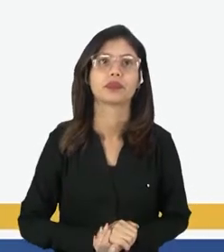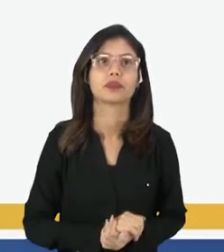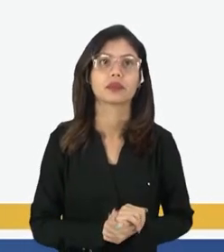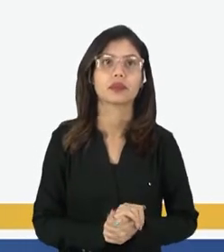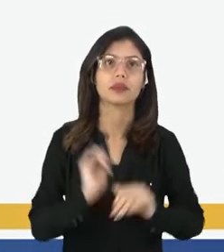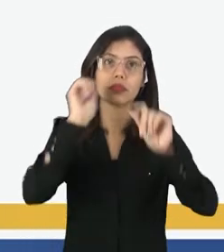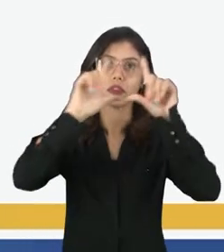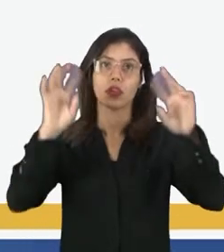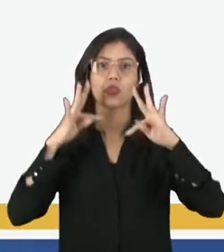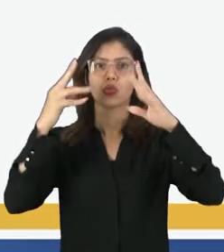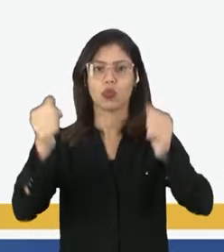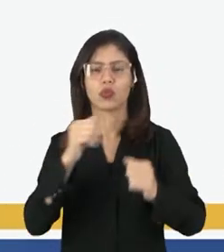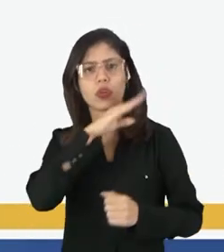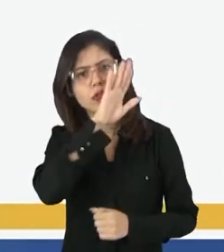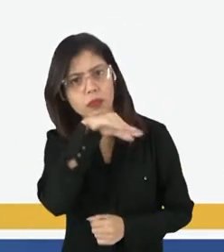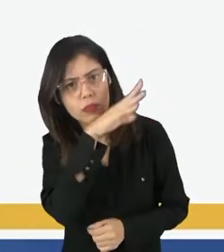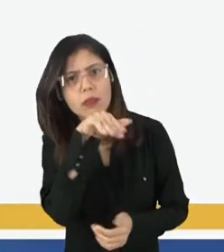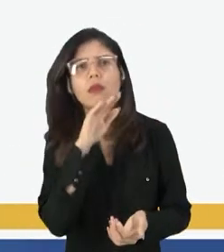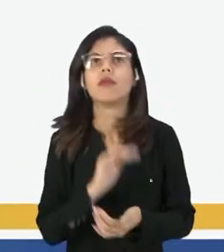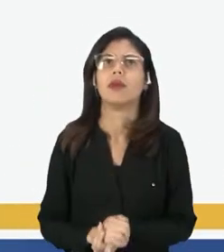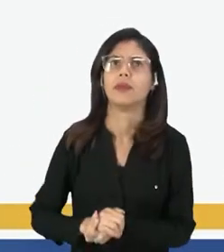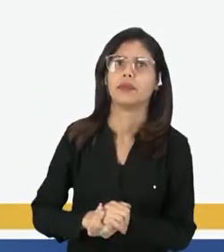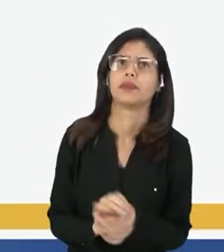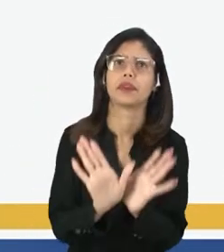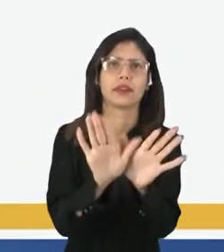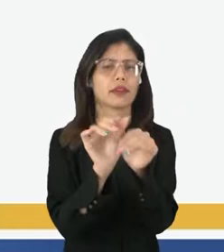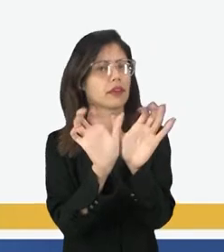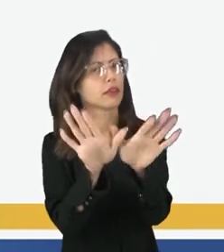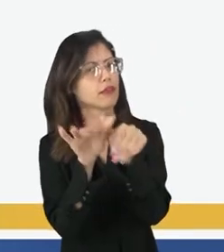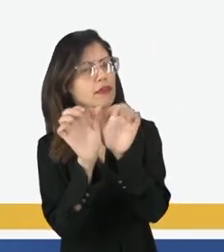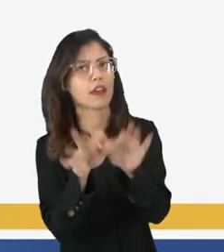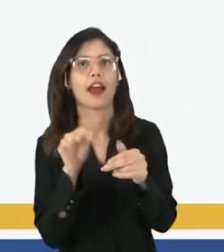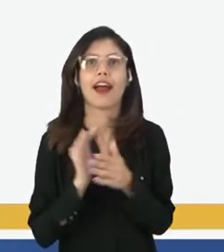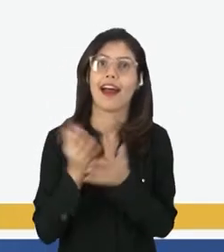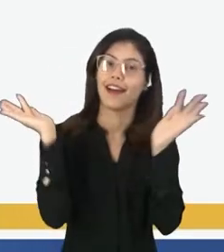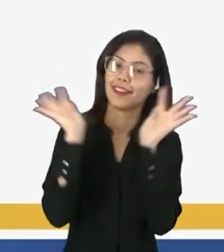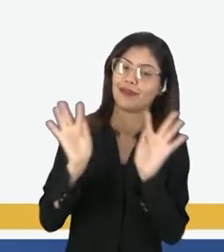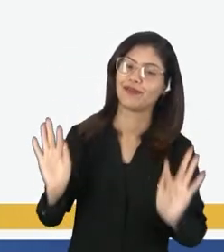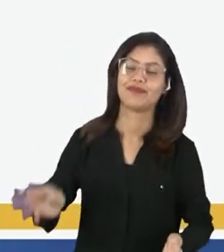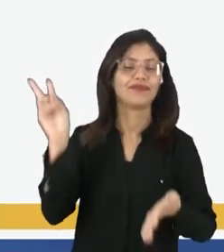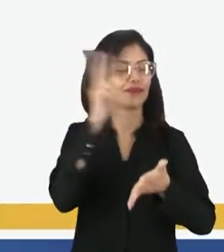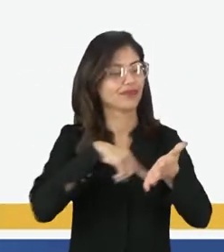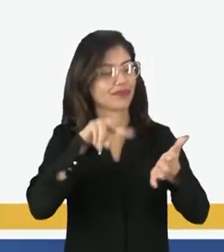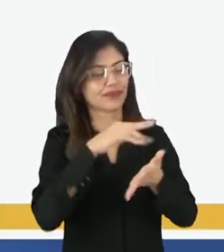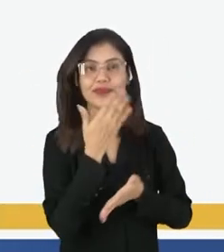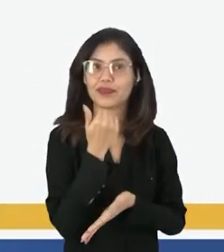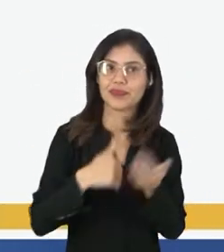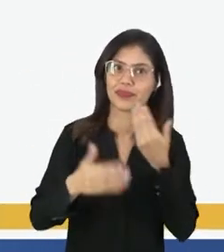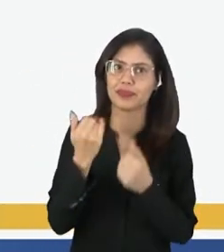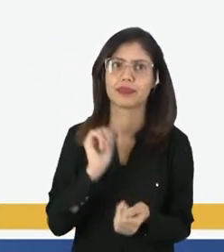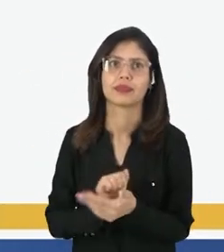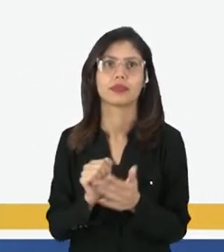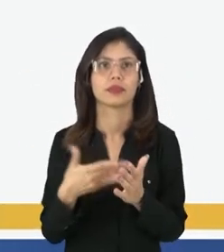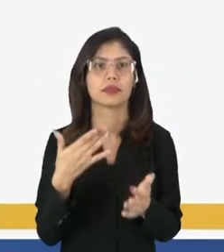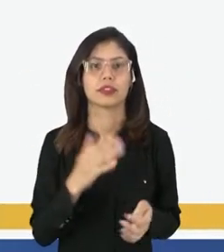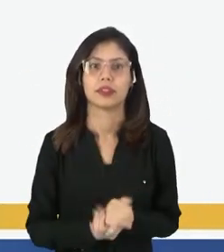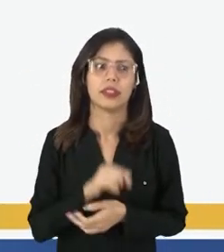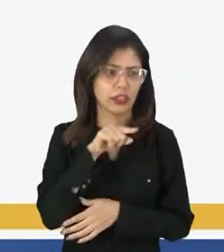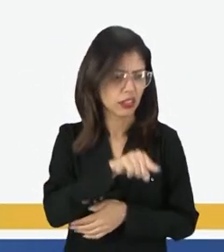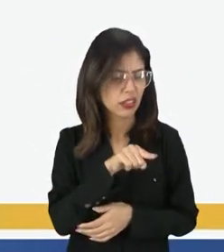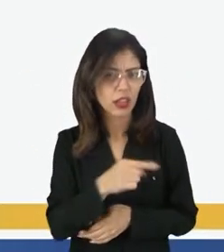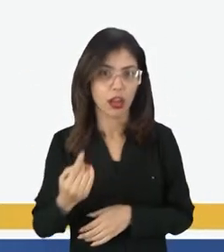No Céu Toda espécie de bichos e as estava lá se alegrando dançando e comendo muito